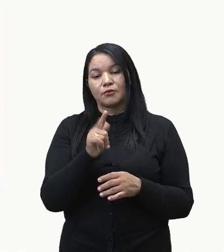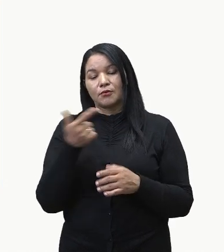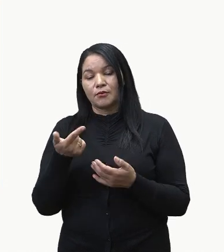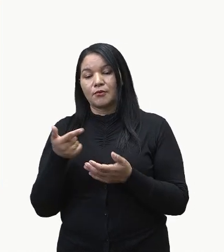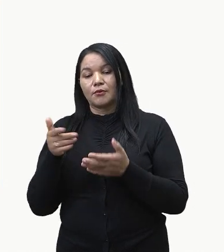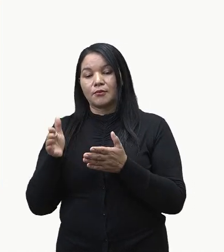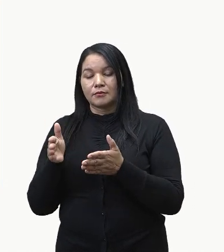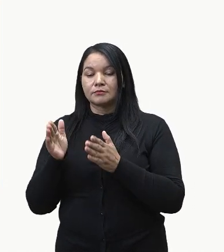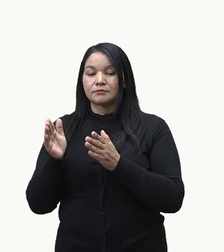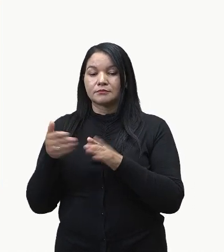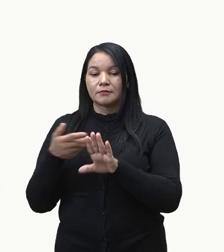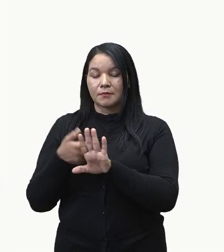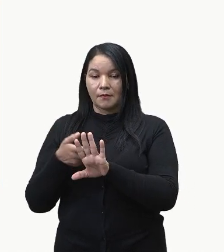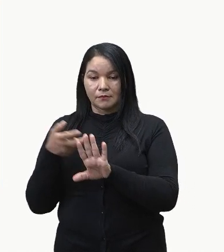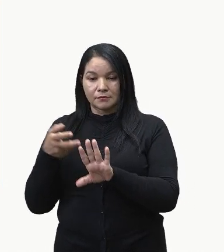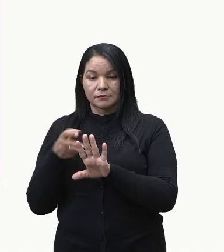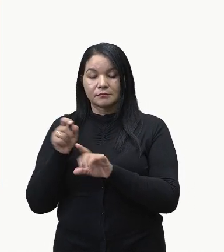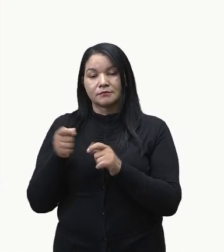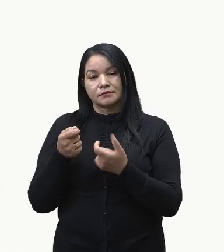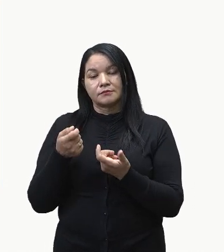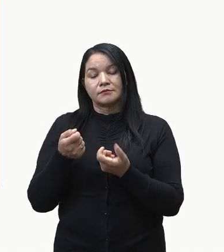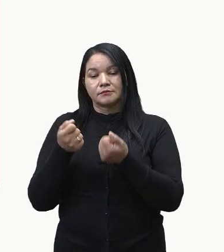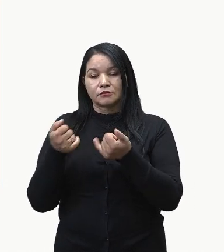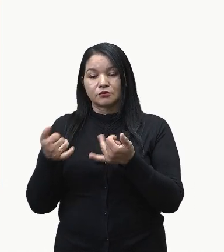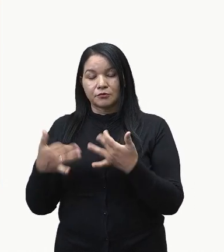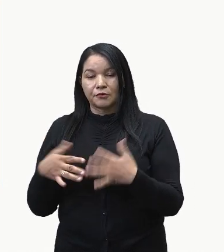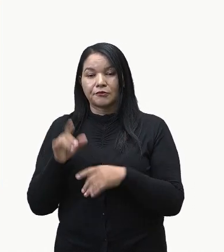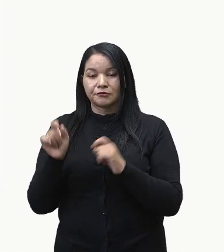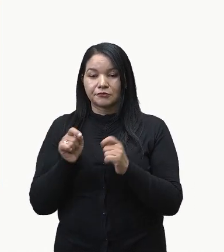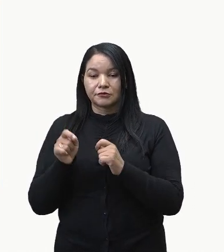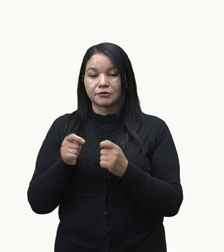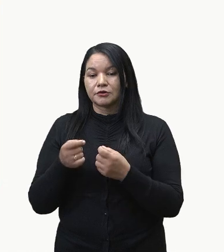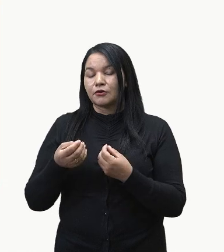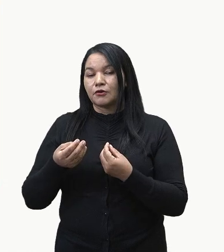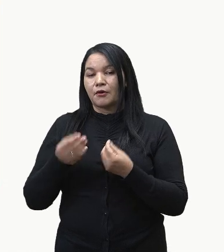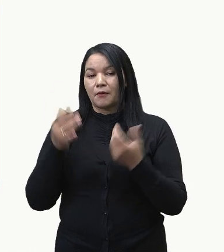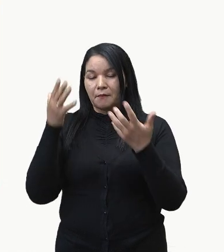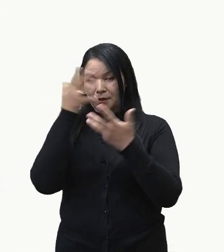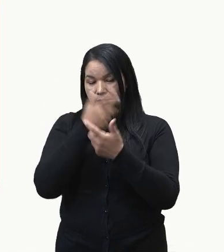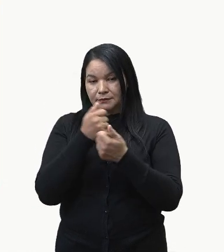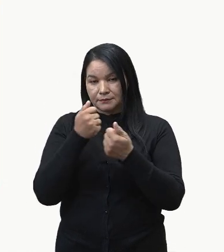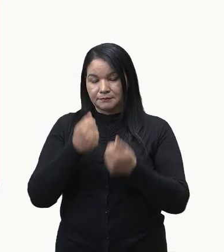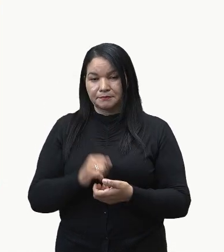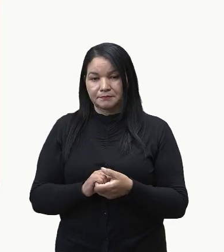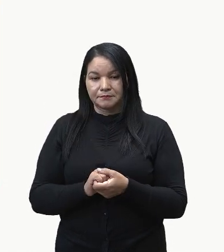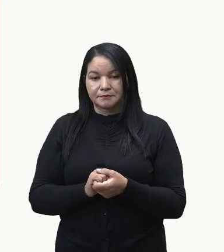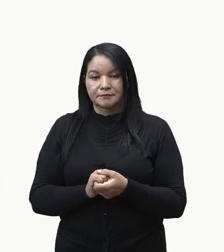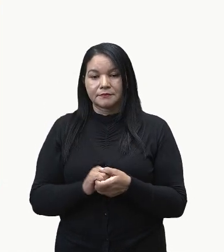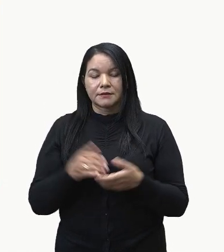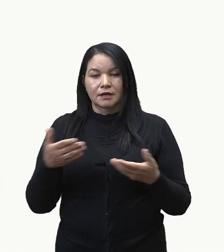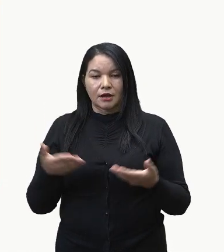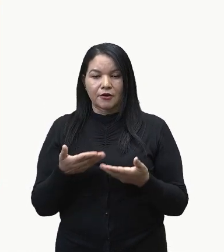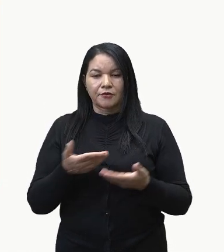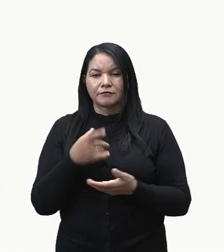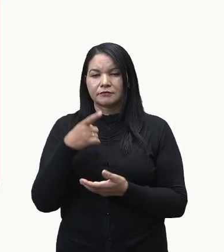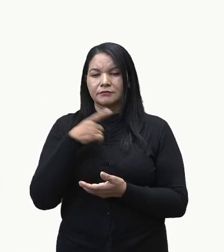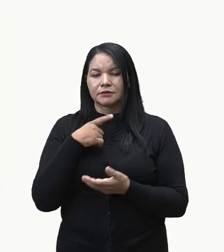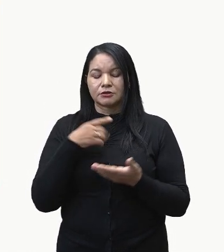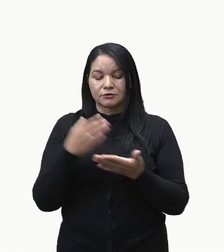mais subjetivo, né? Contando aí com a beleza. E aqui nós vamos ter